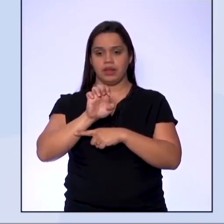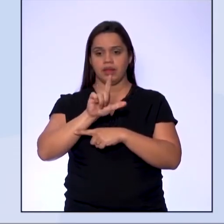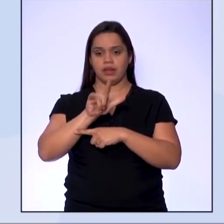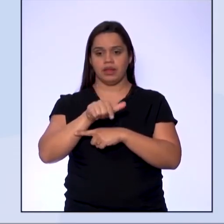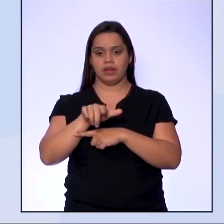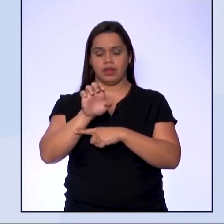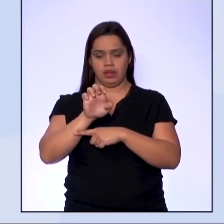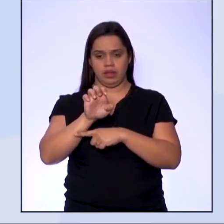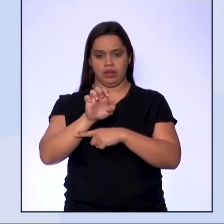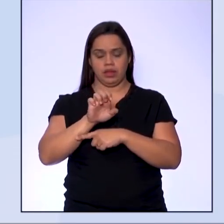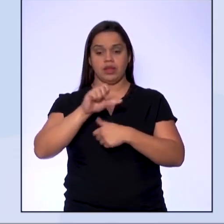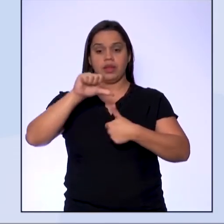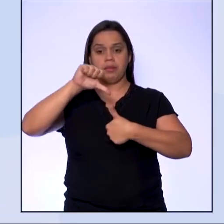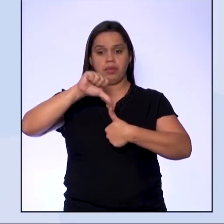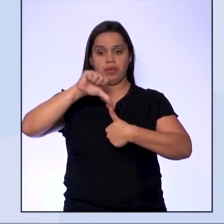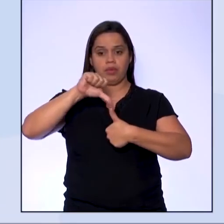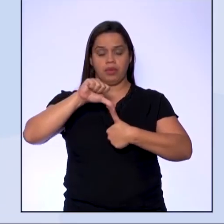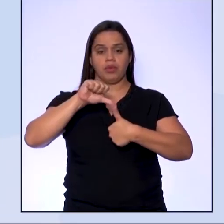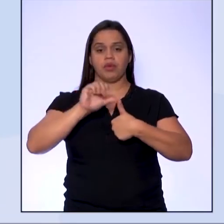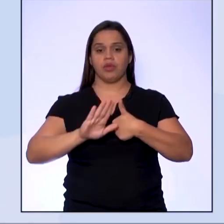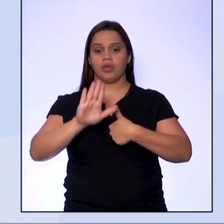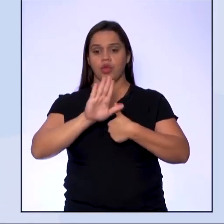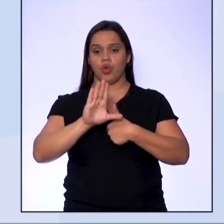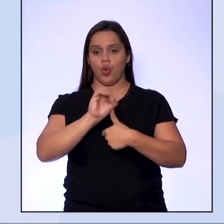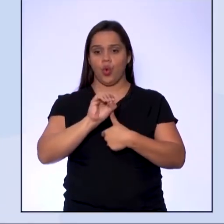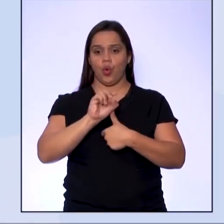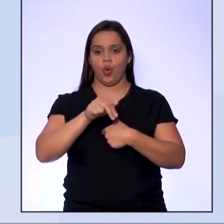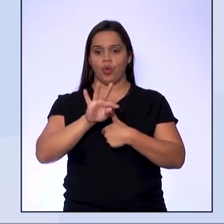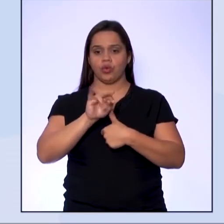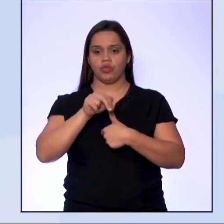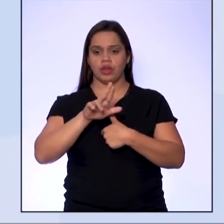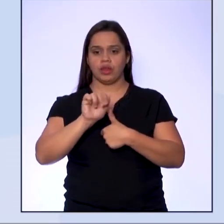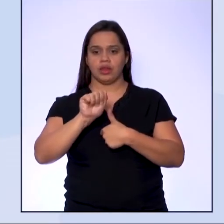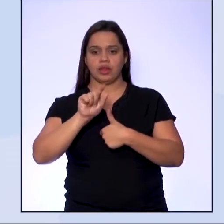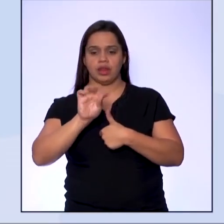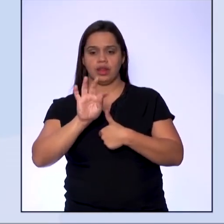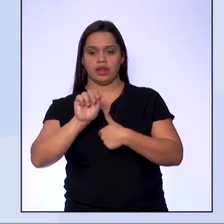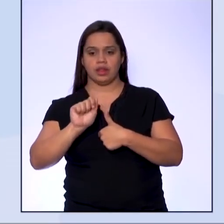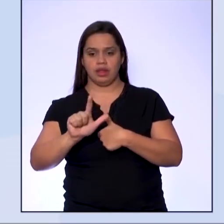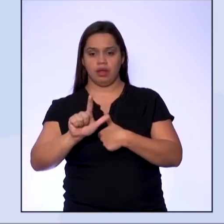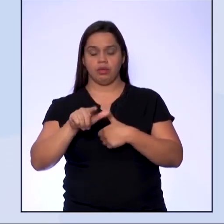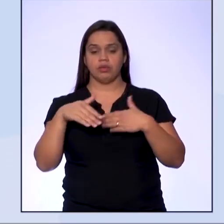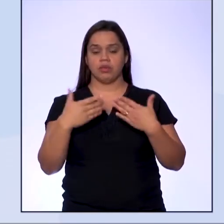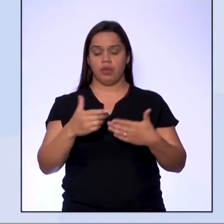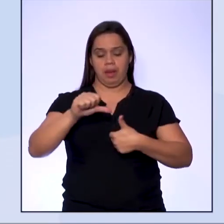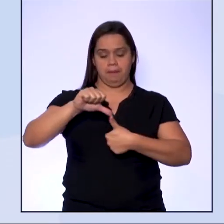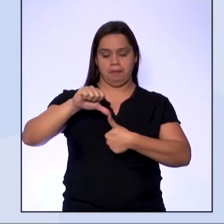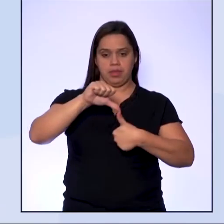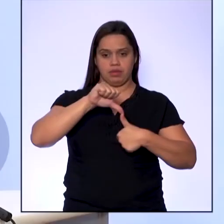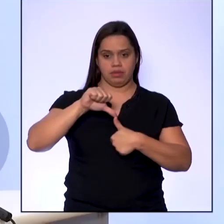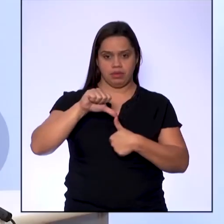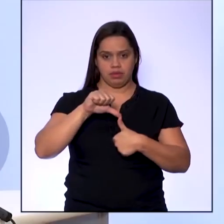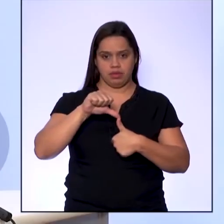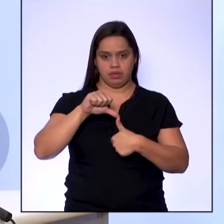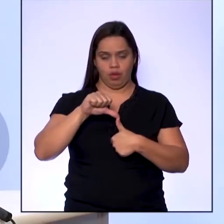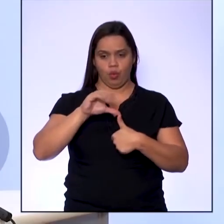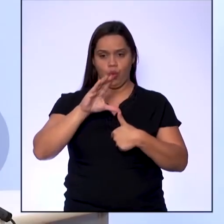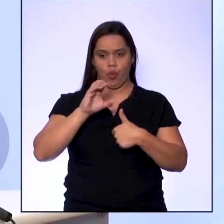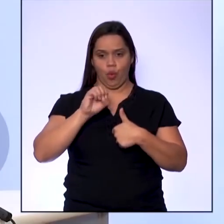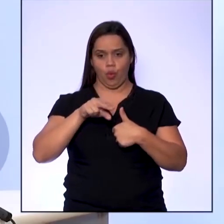bem? A imagem 3, nós temos as ruínas de El Caracol. As ruínas do El Caracol